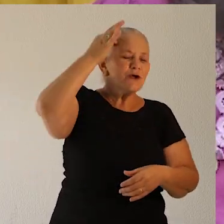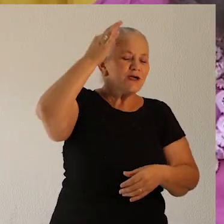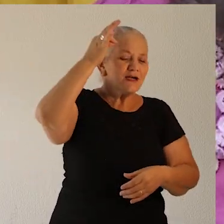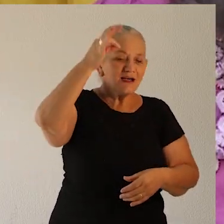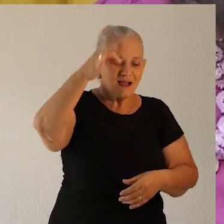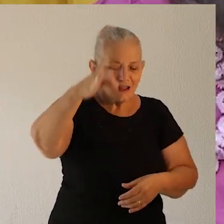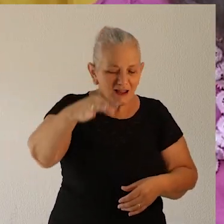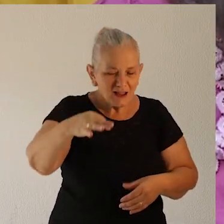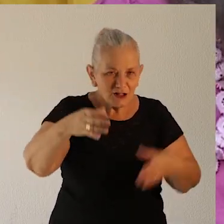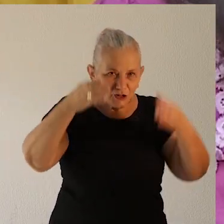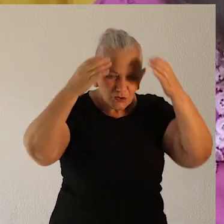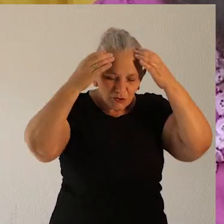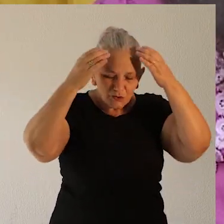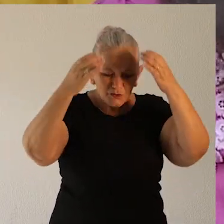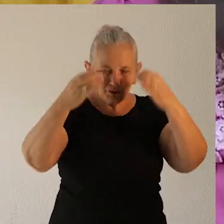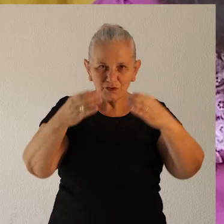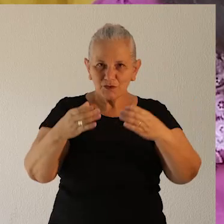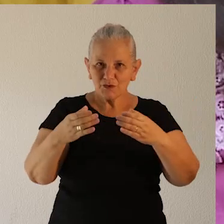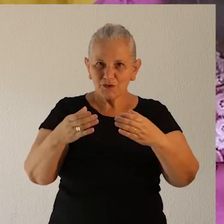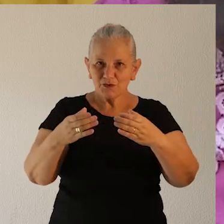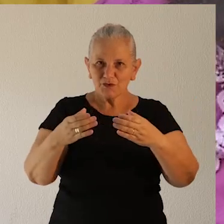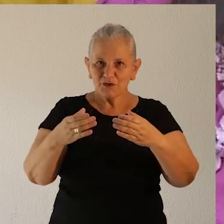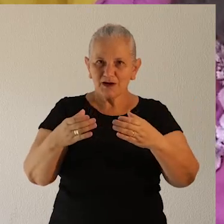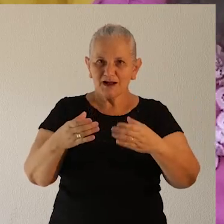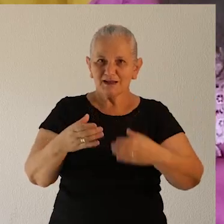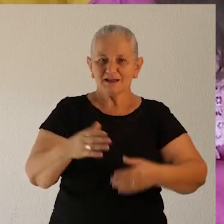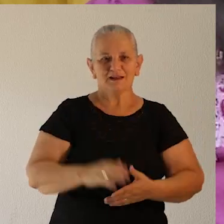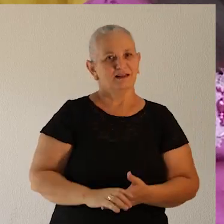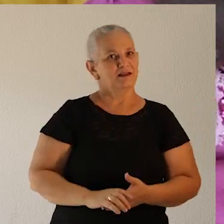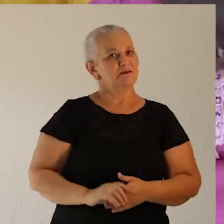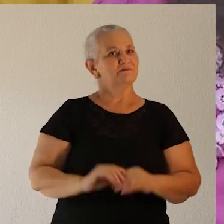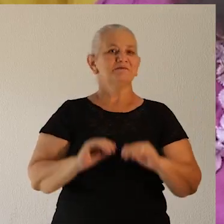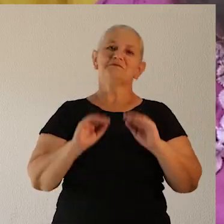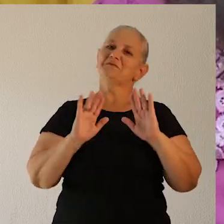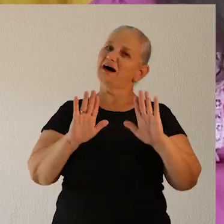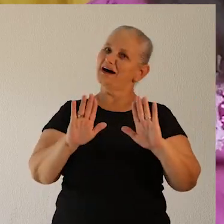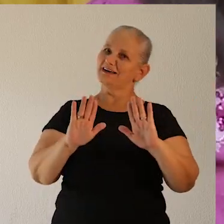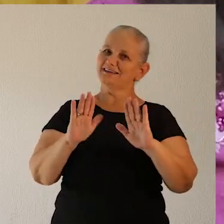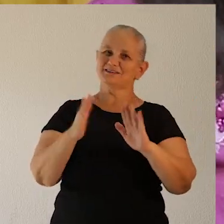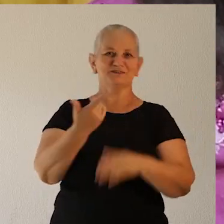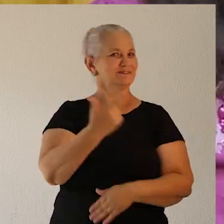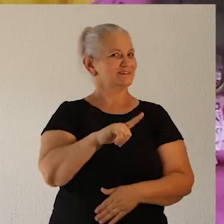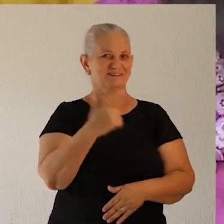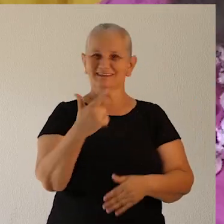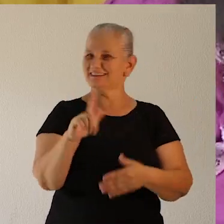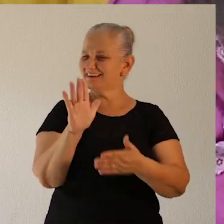tal caracol. Mas